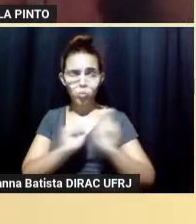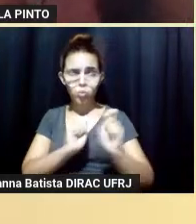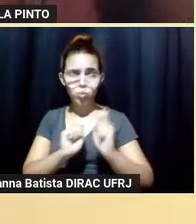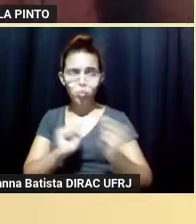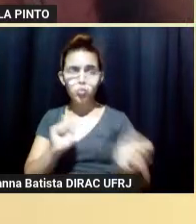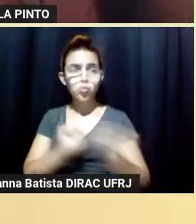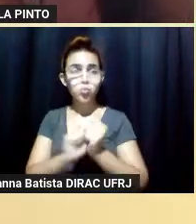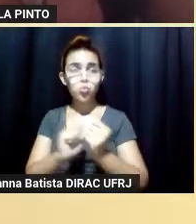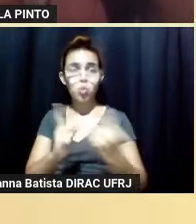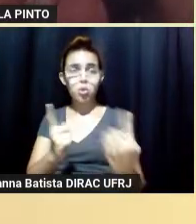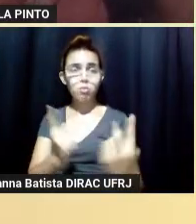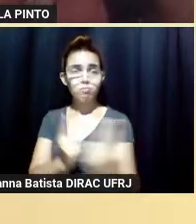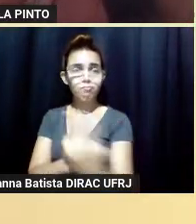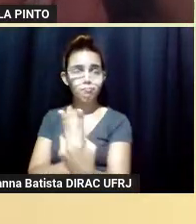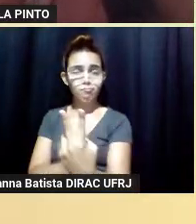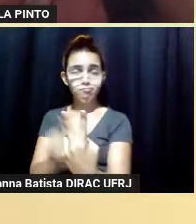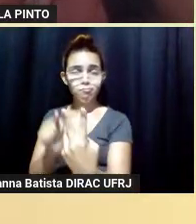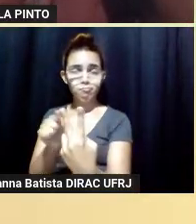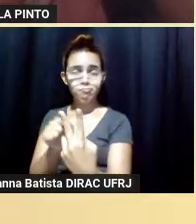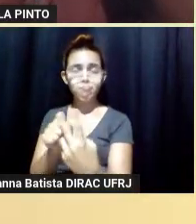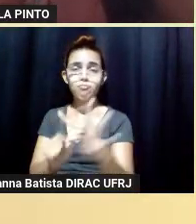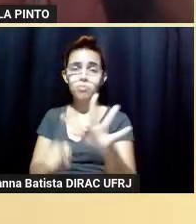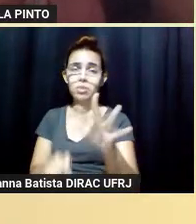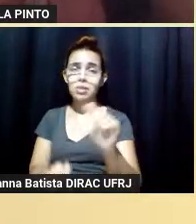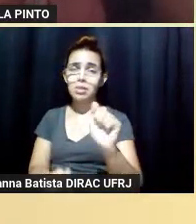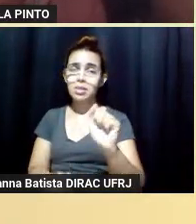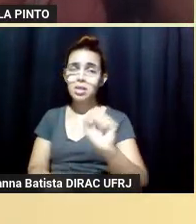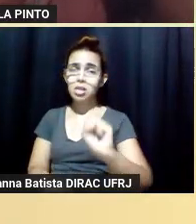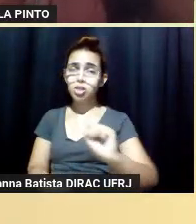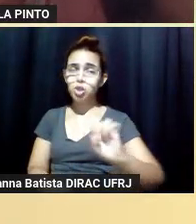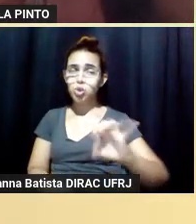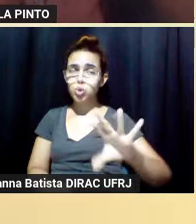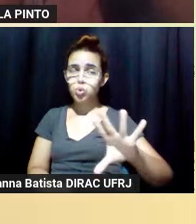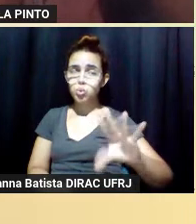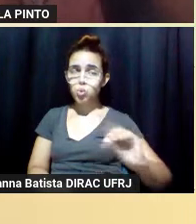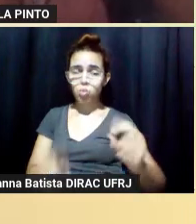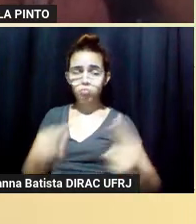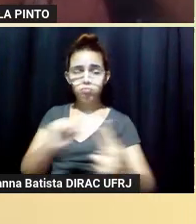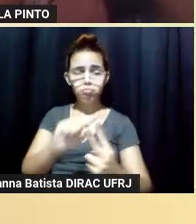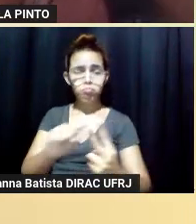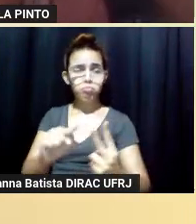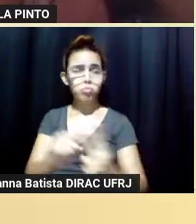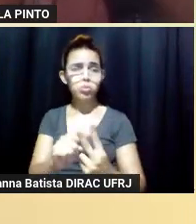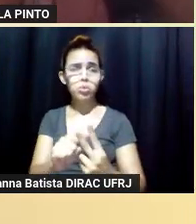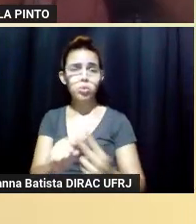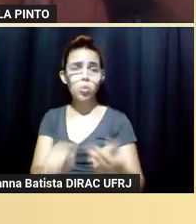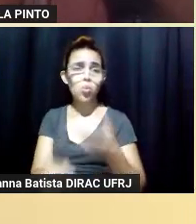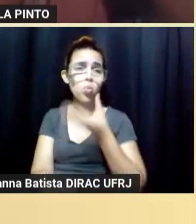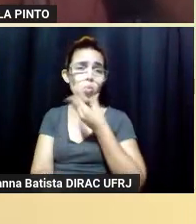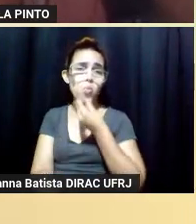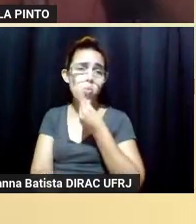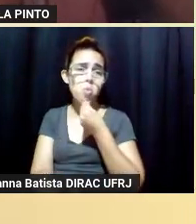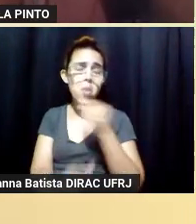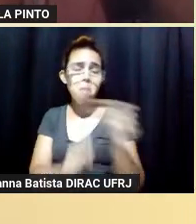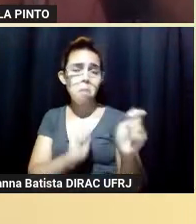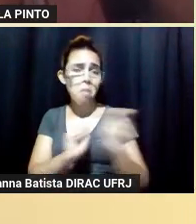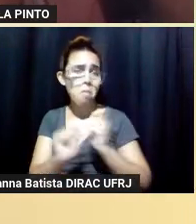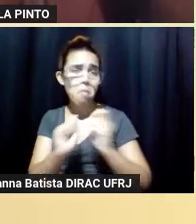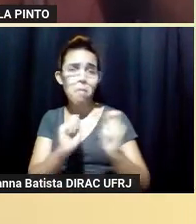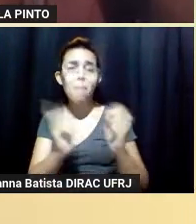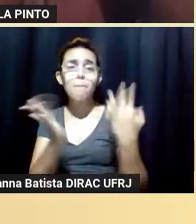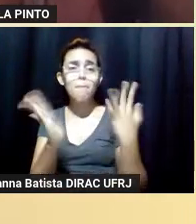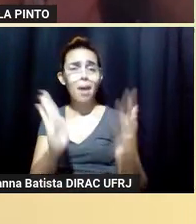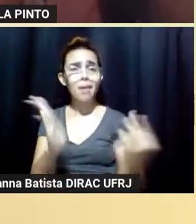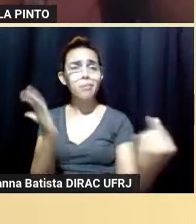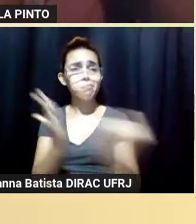engano, e ninguém me perguntou, eram dois homens me entrevistando, e ninguém me perguntou se eu tinha filhos. Então, mais uma vez, a